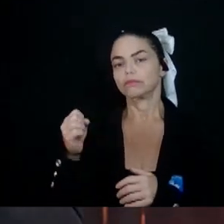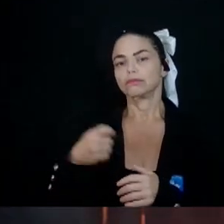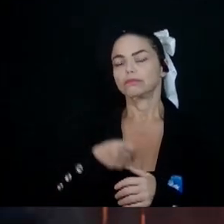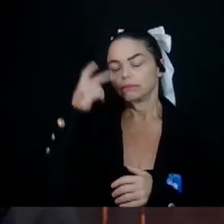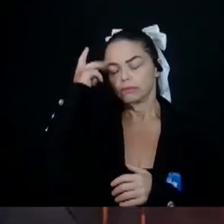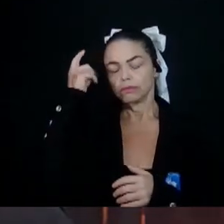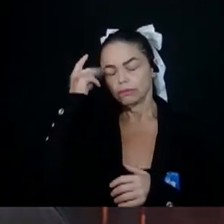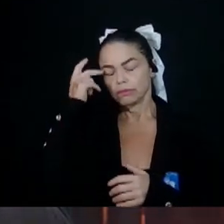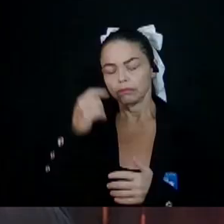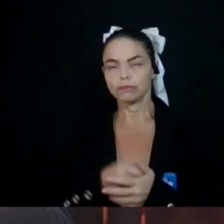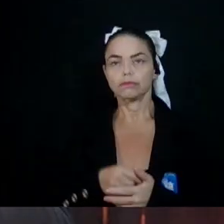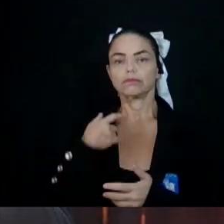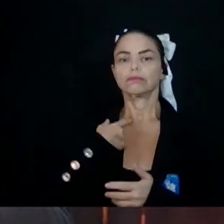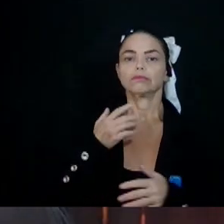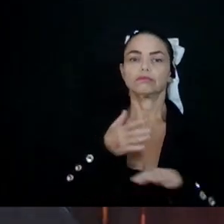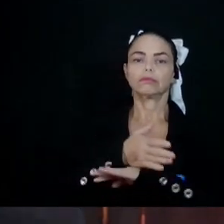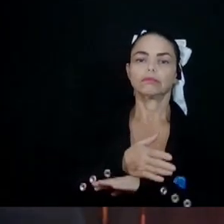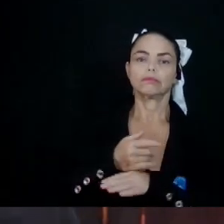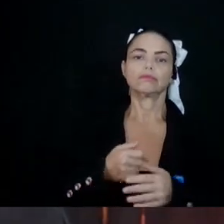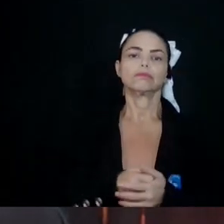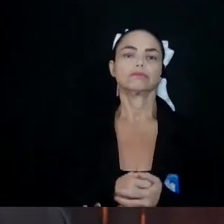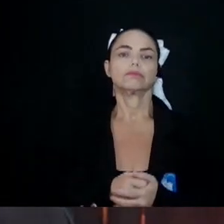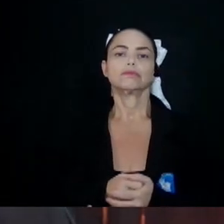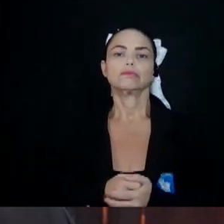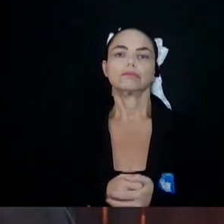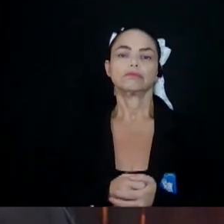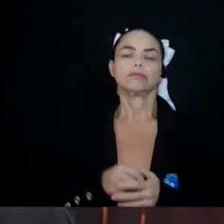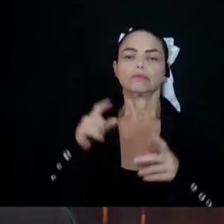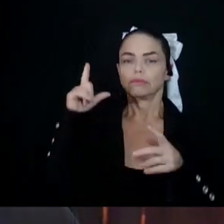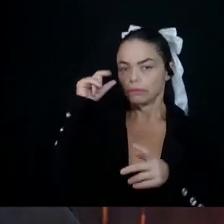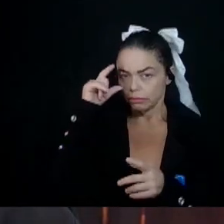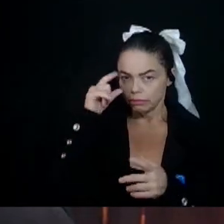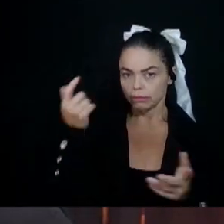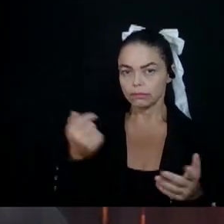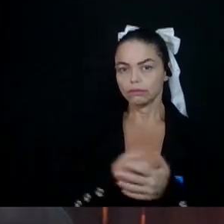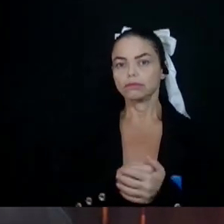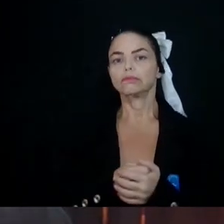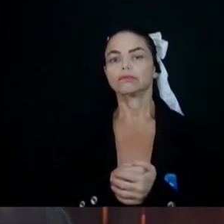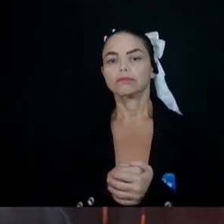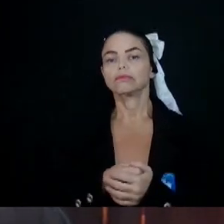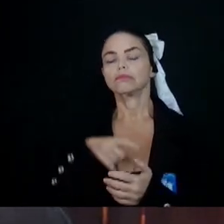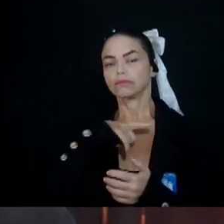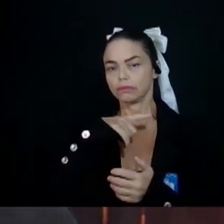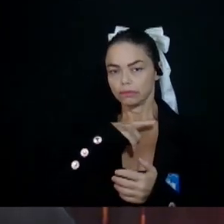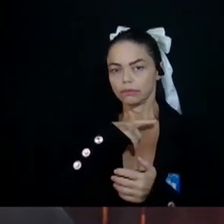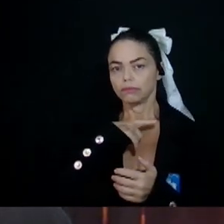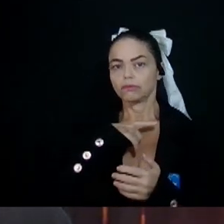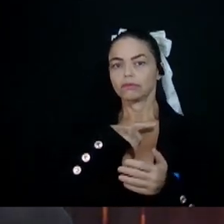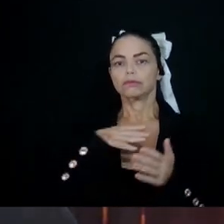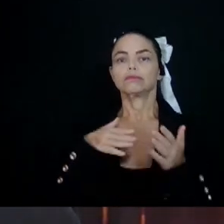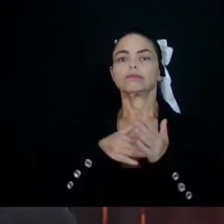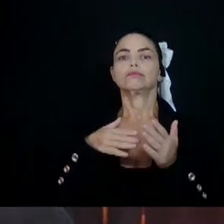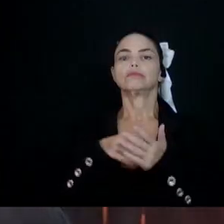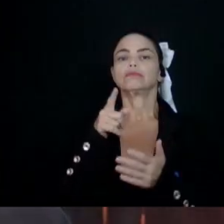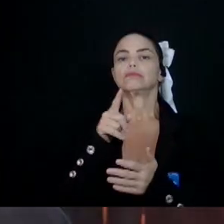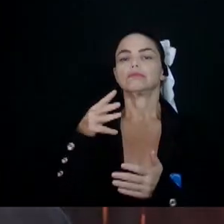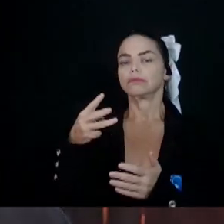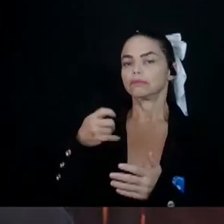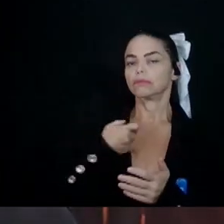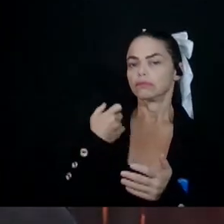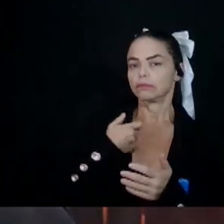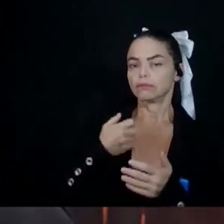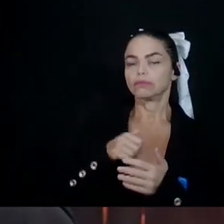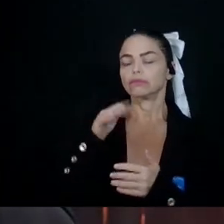exemplo, meu filho quer ter acesso ao Instagram, por exemplo, Sim. e o Instagram já tinha a limitação de 13 anos de idade, agora